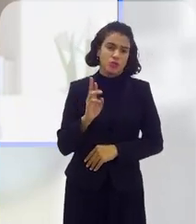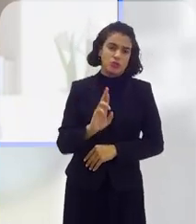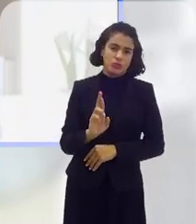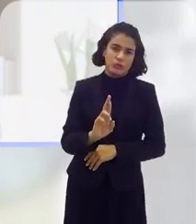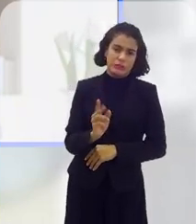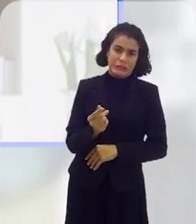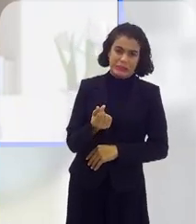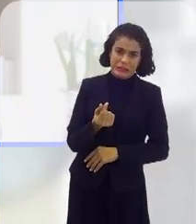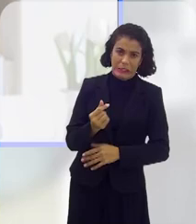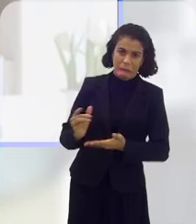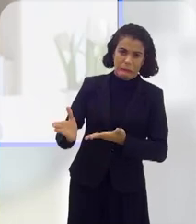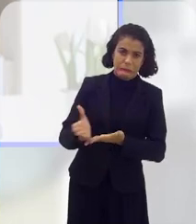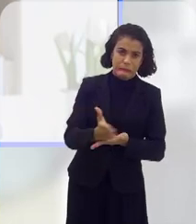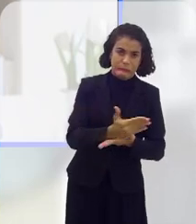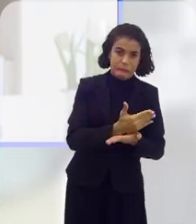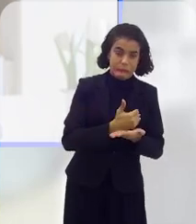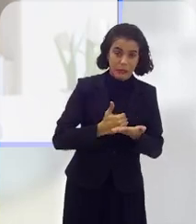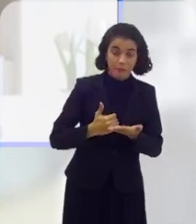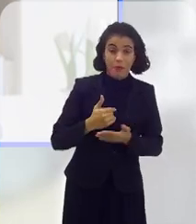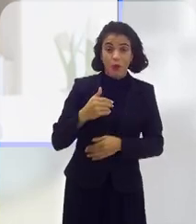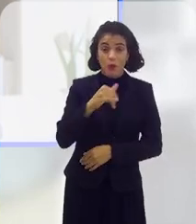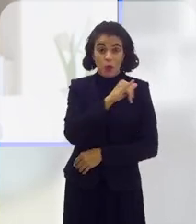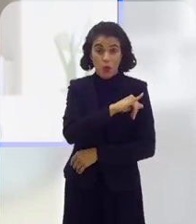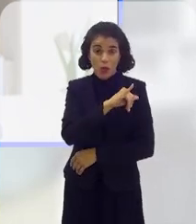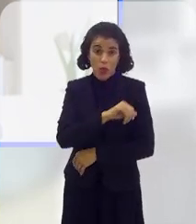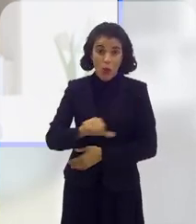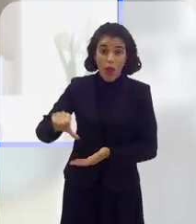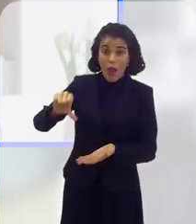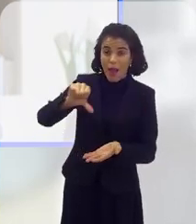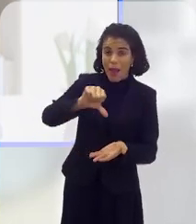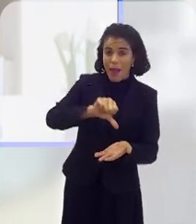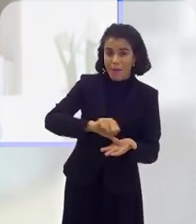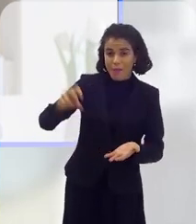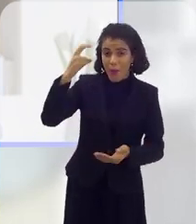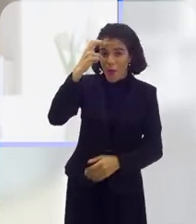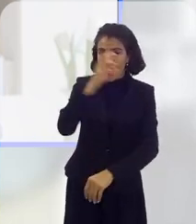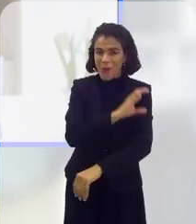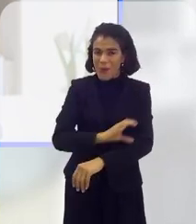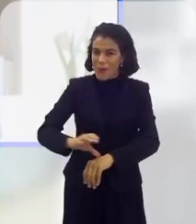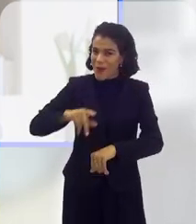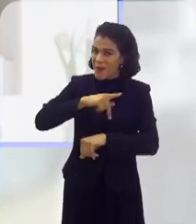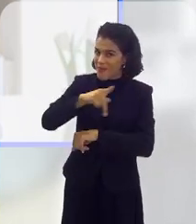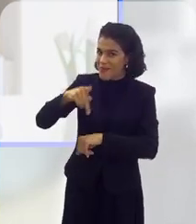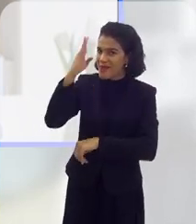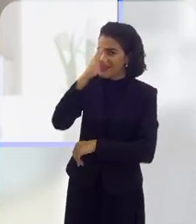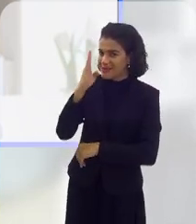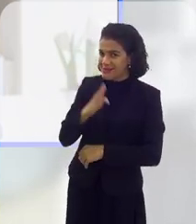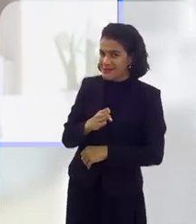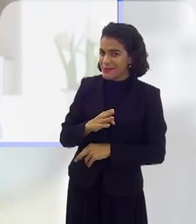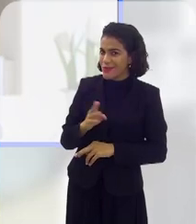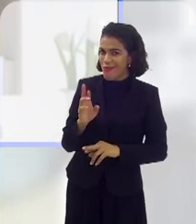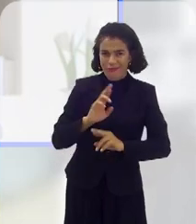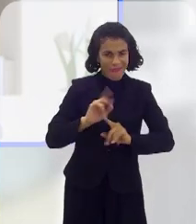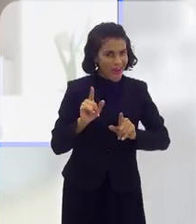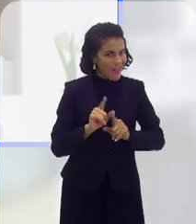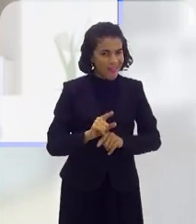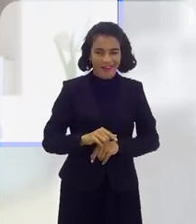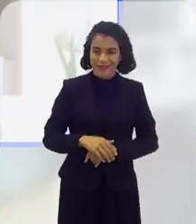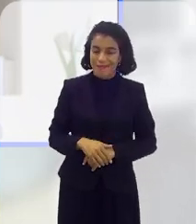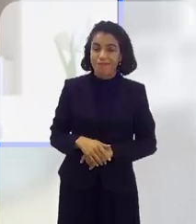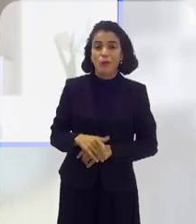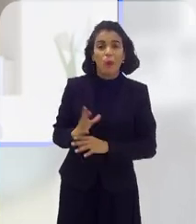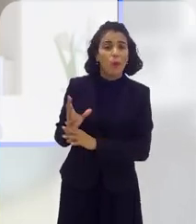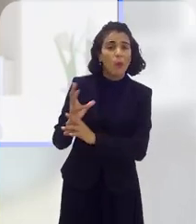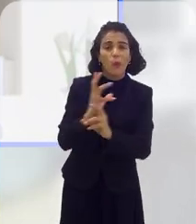de faturamento. No Rio de Janeiro, considerada a capital cultural do país, não foi diferente. E com um dado